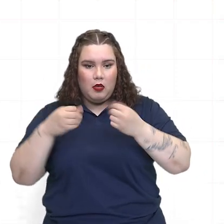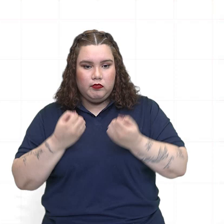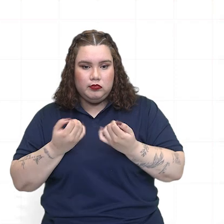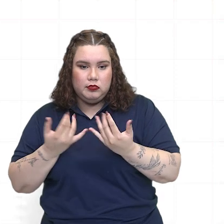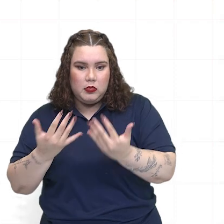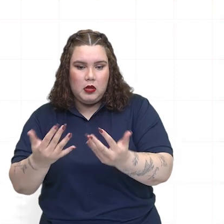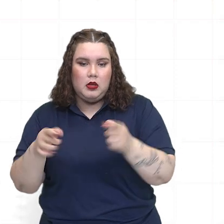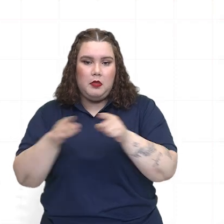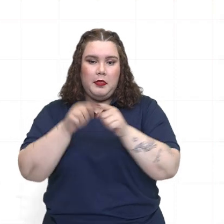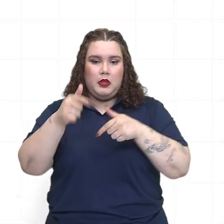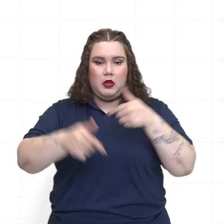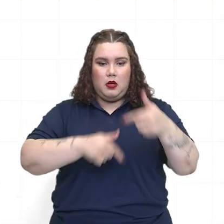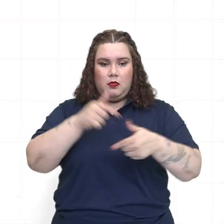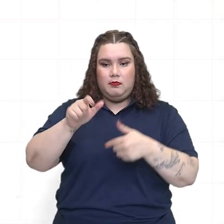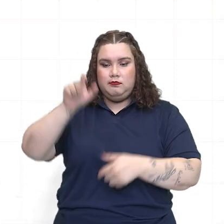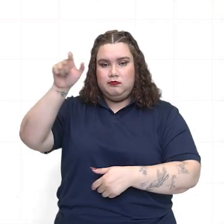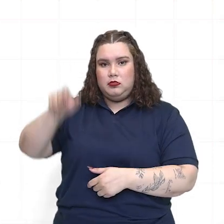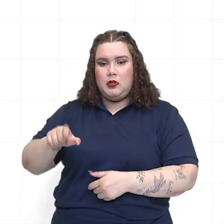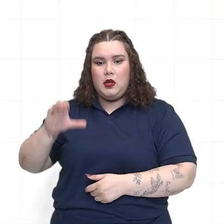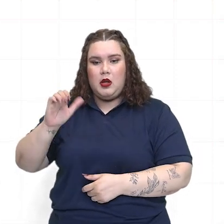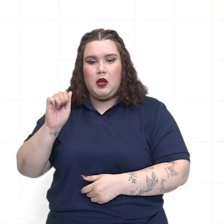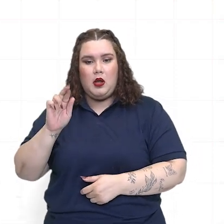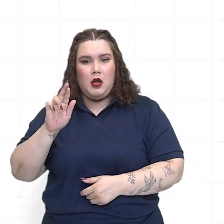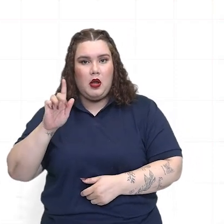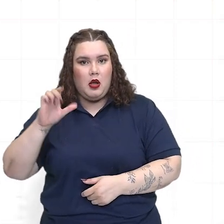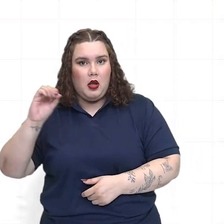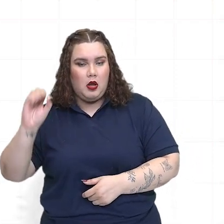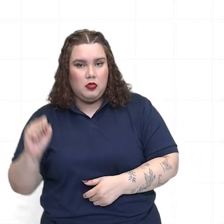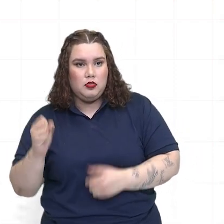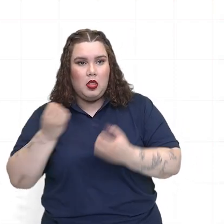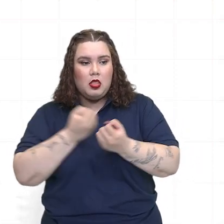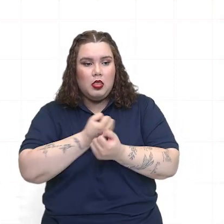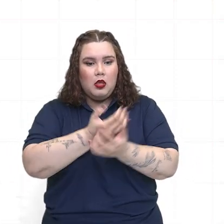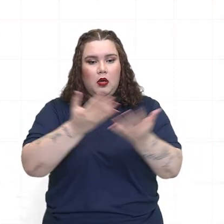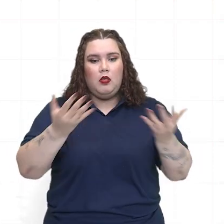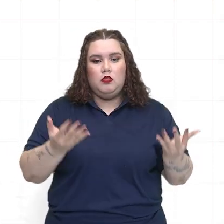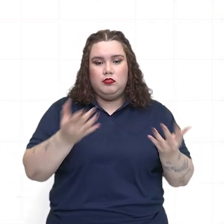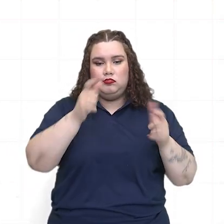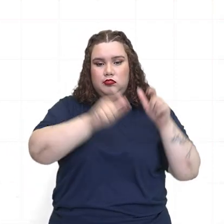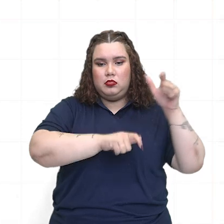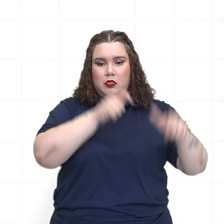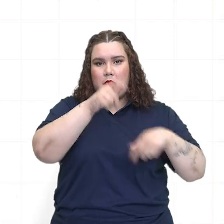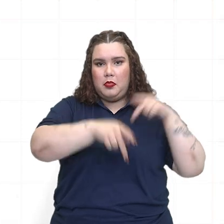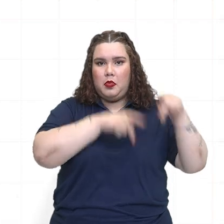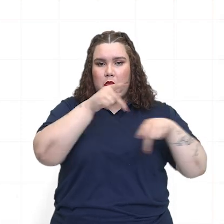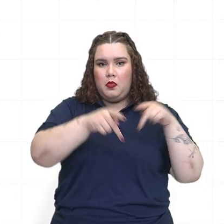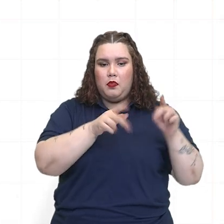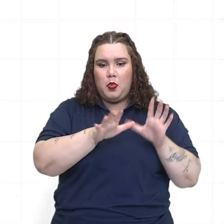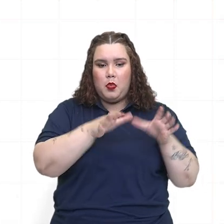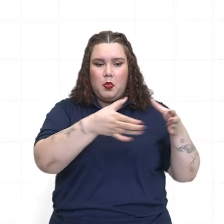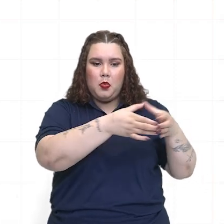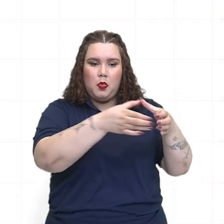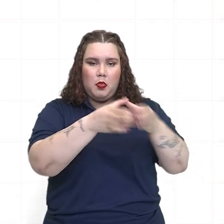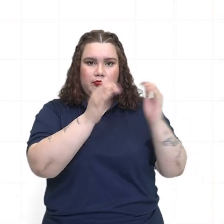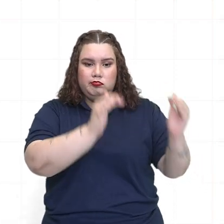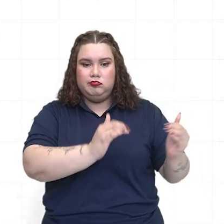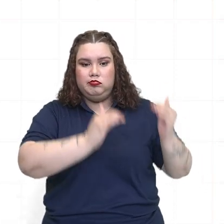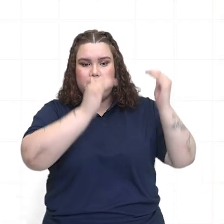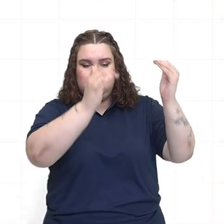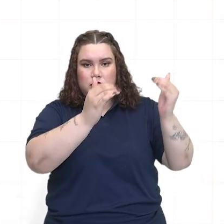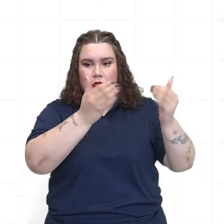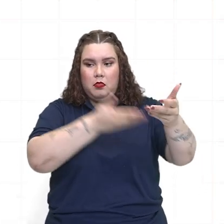como condes, duques e marqueses, em troca de fidelidade e